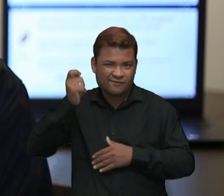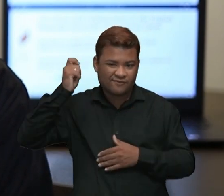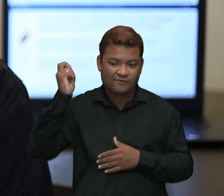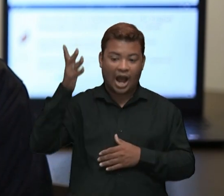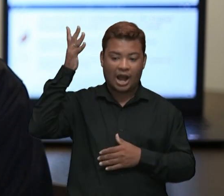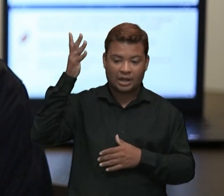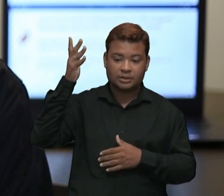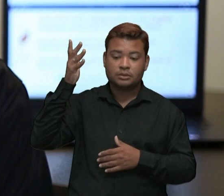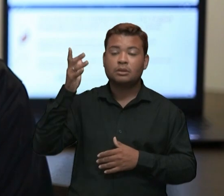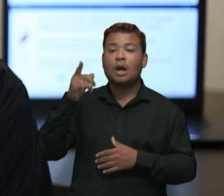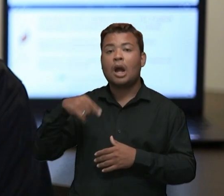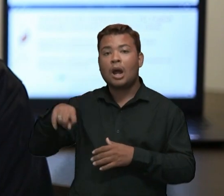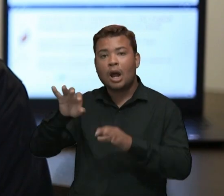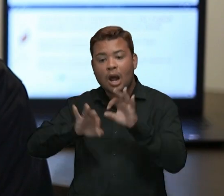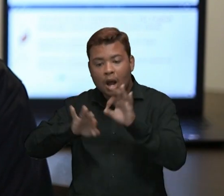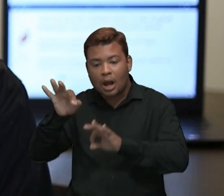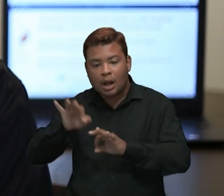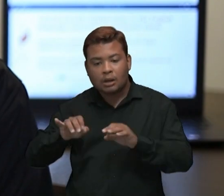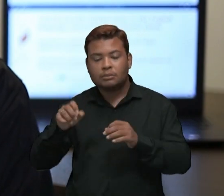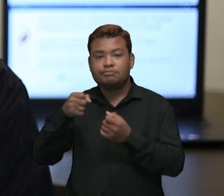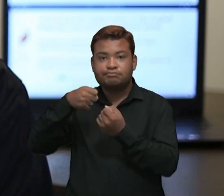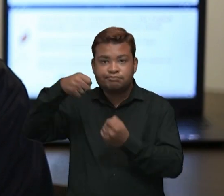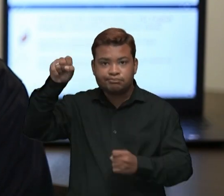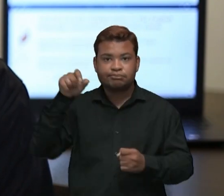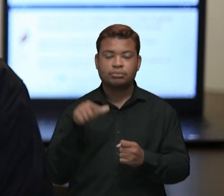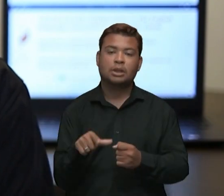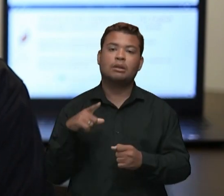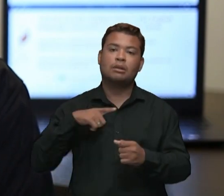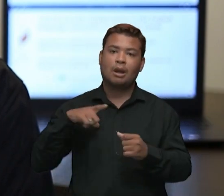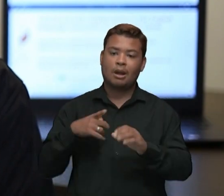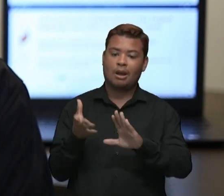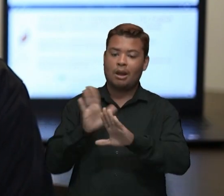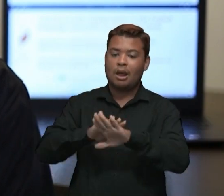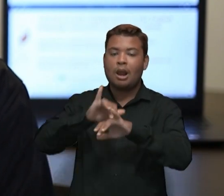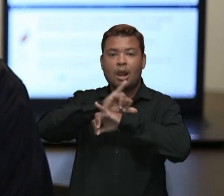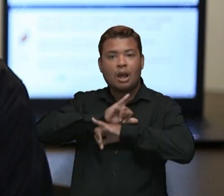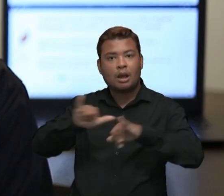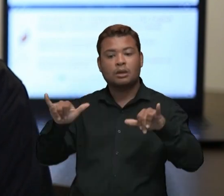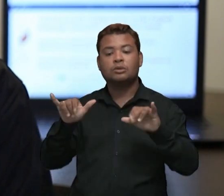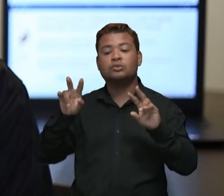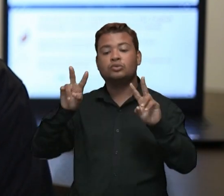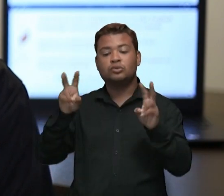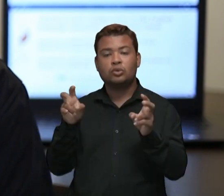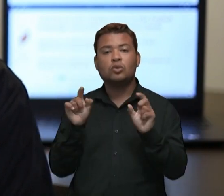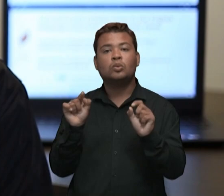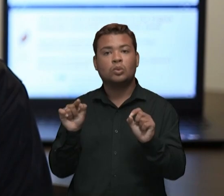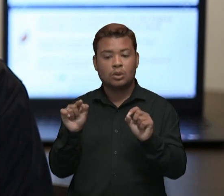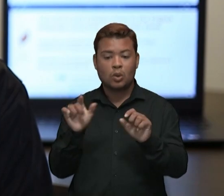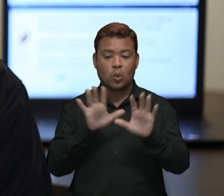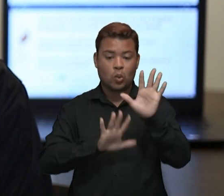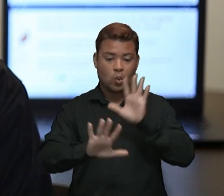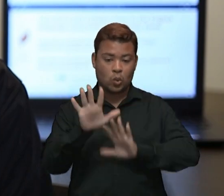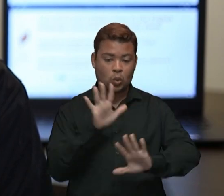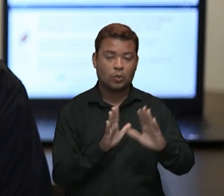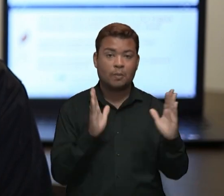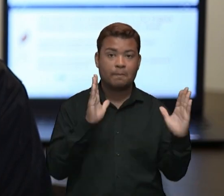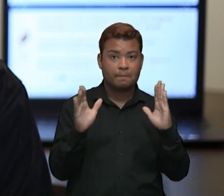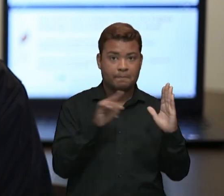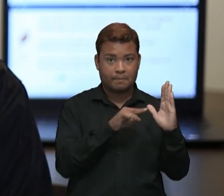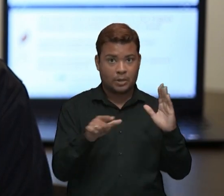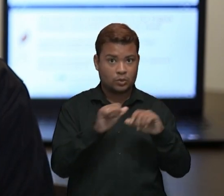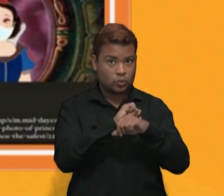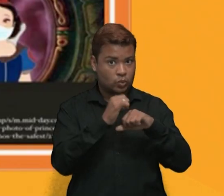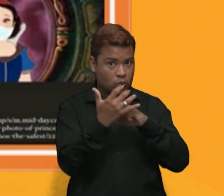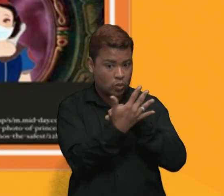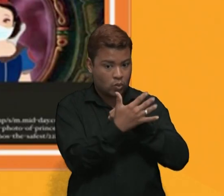criarem pôsteres com mensagens para conscientizar as pessoas dos cuidados que deveriam ter durante a